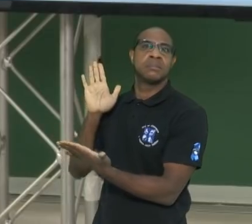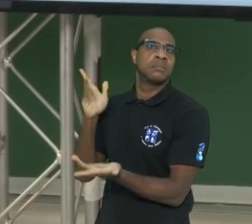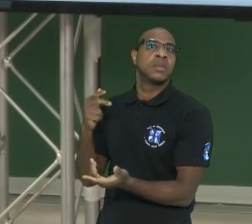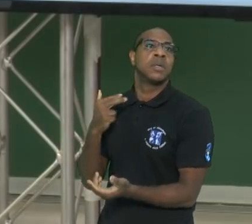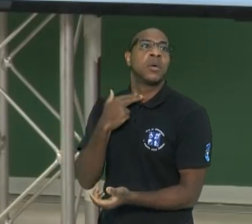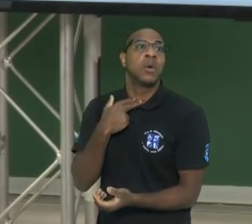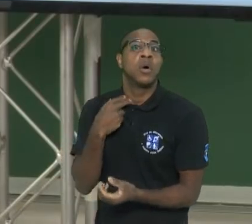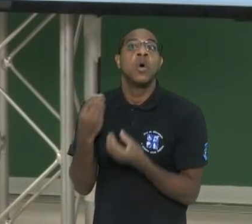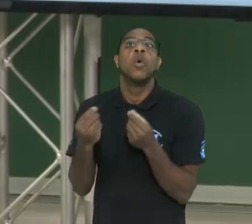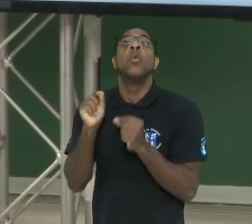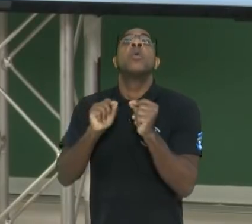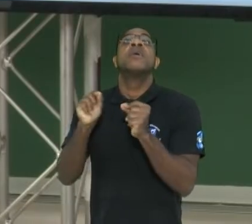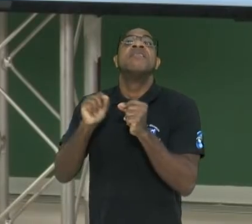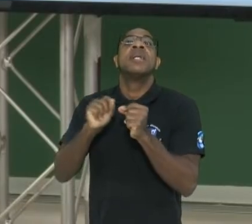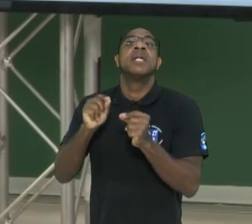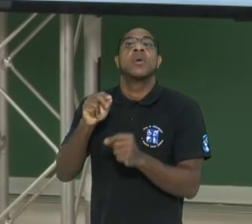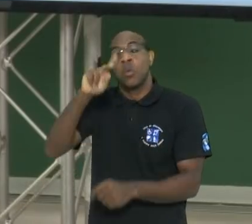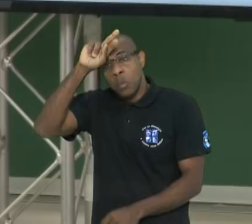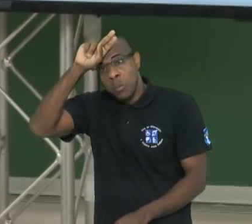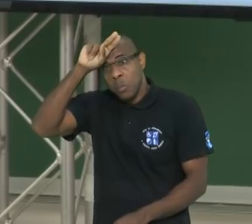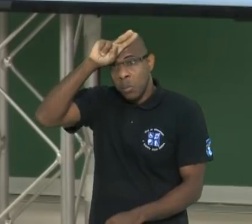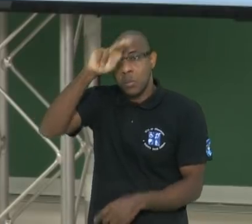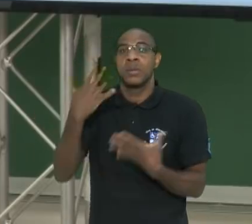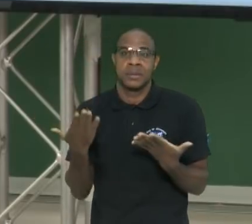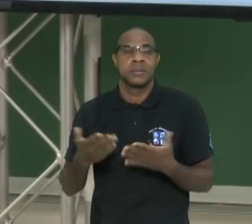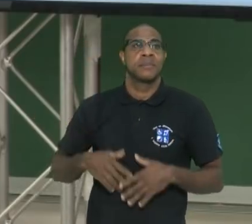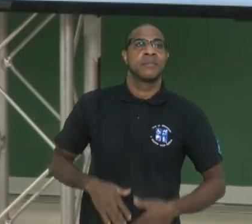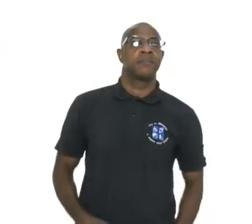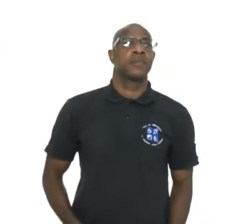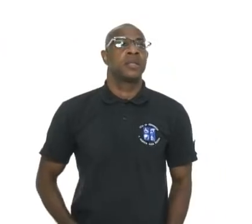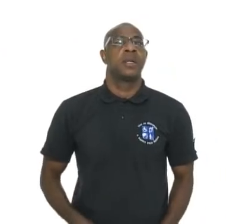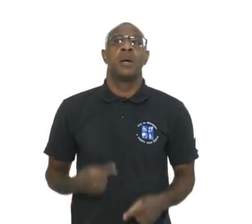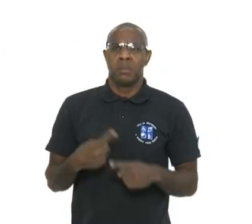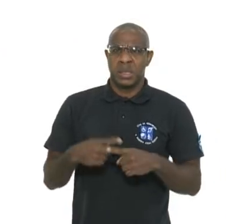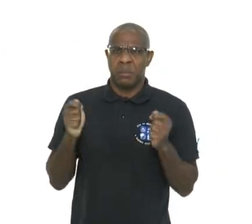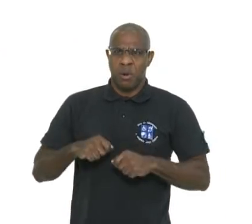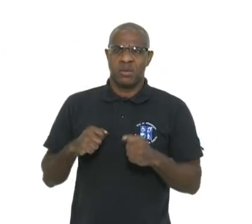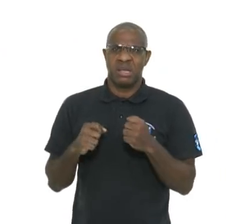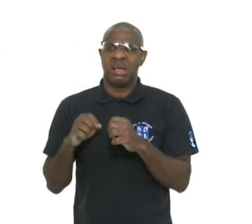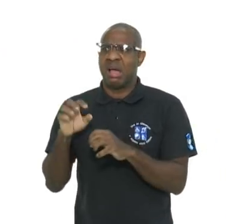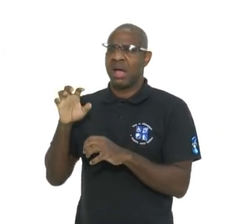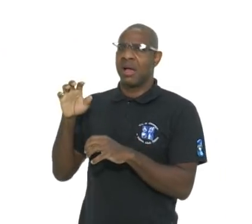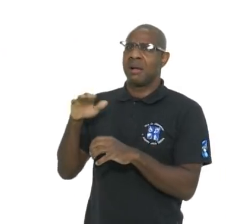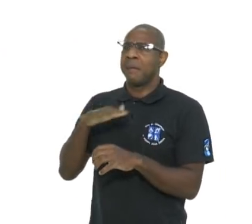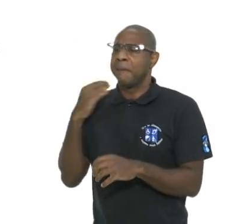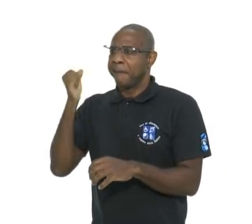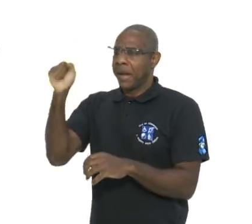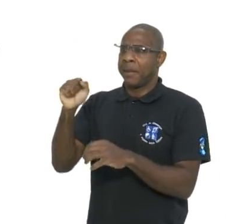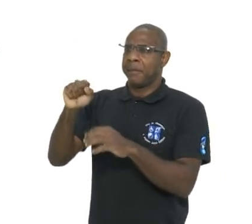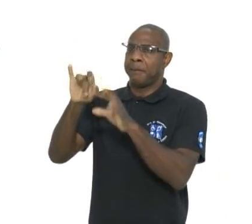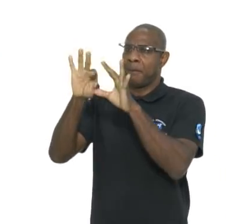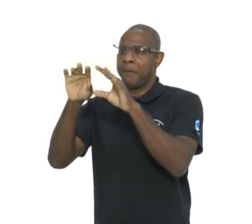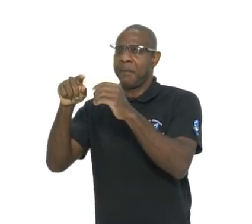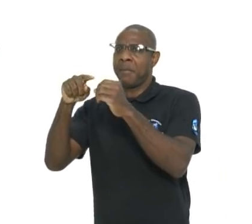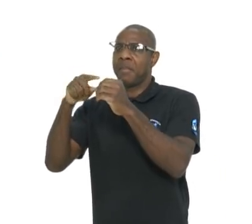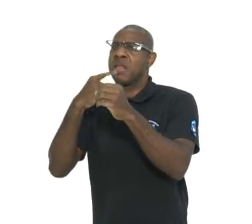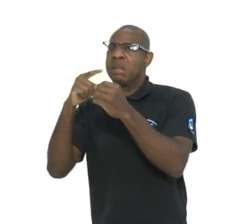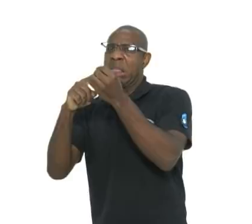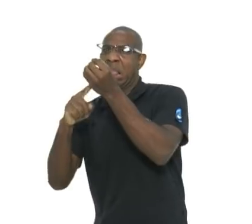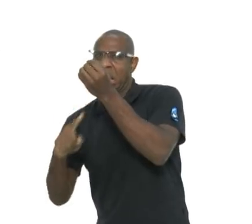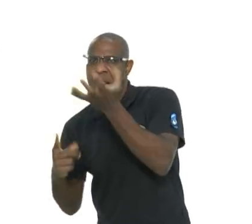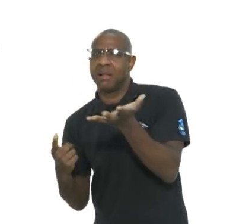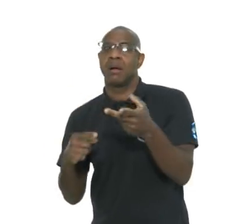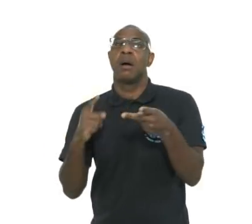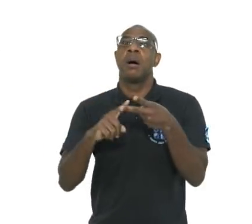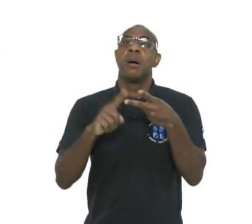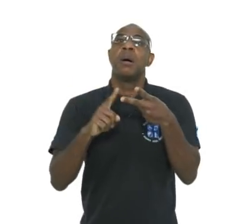um mosquito? Letra A, porque pode machucar a mão? Ou letra B, porque o inseto